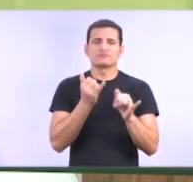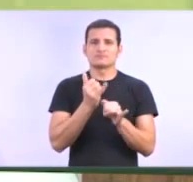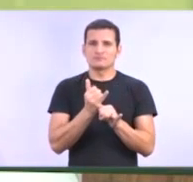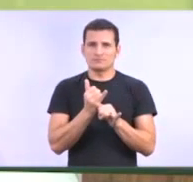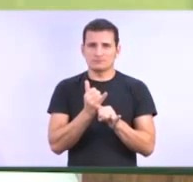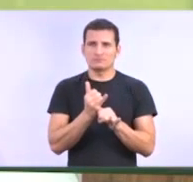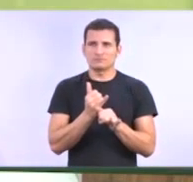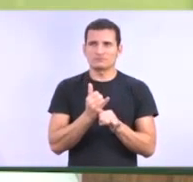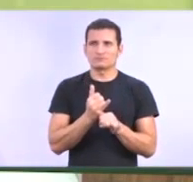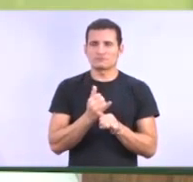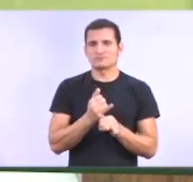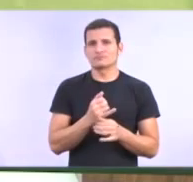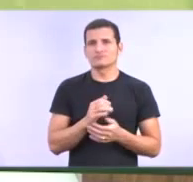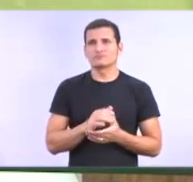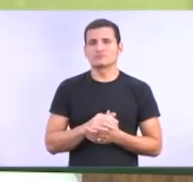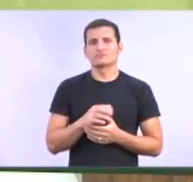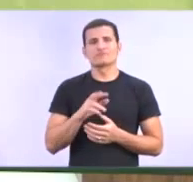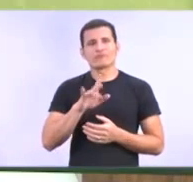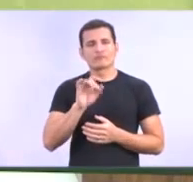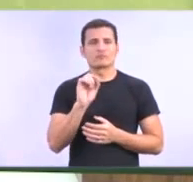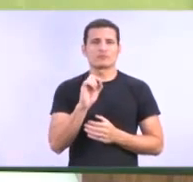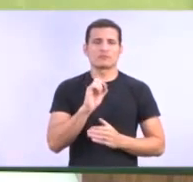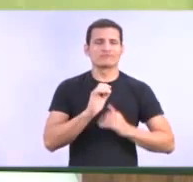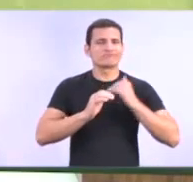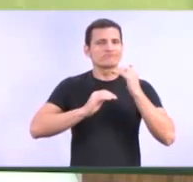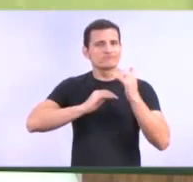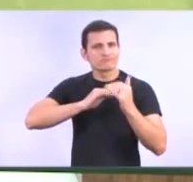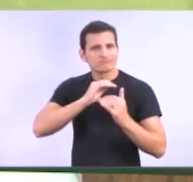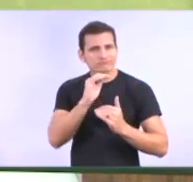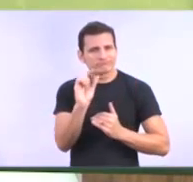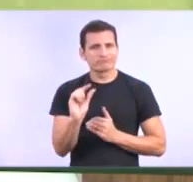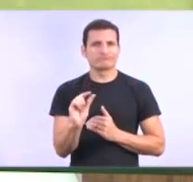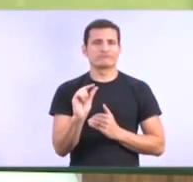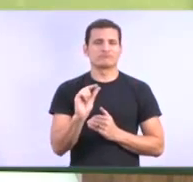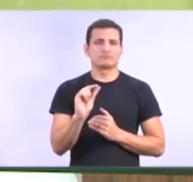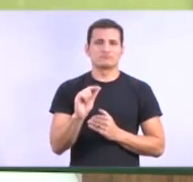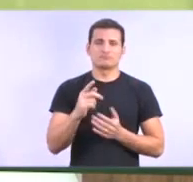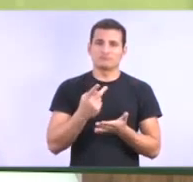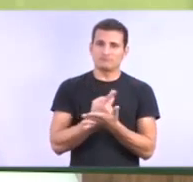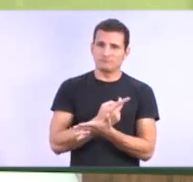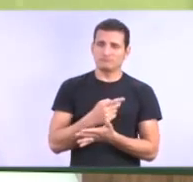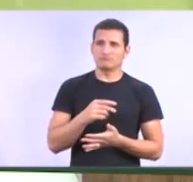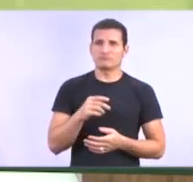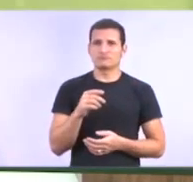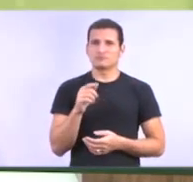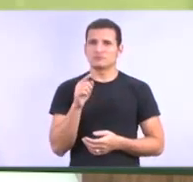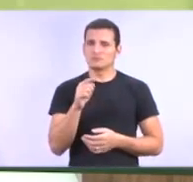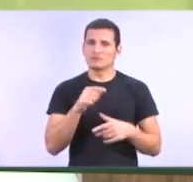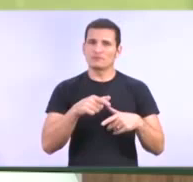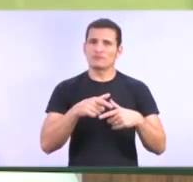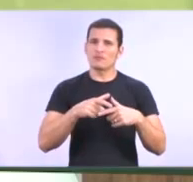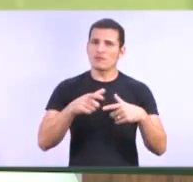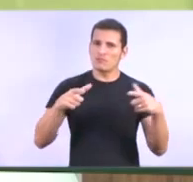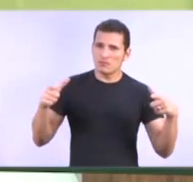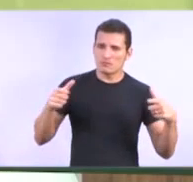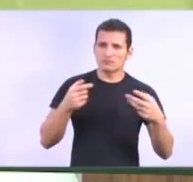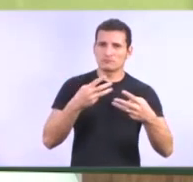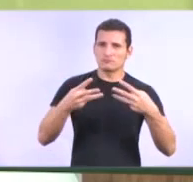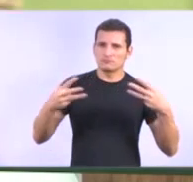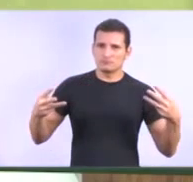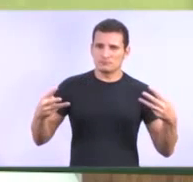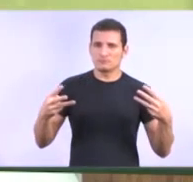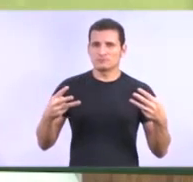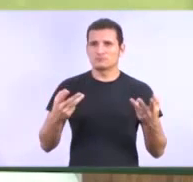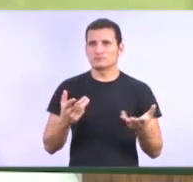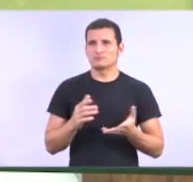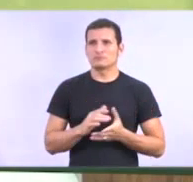quê? Isso vai dar um desempenho menor, tá certo? Isso acontece na hora que você aumenta, cresce a rede e não toma